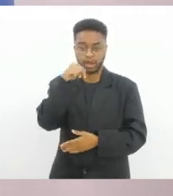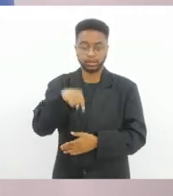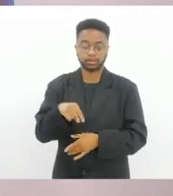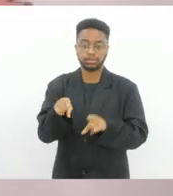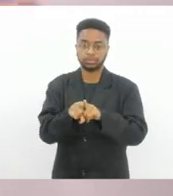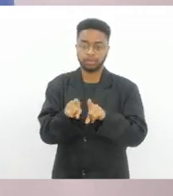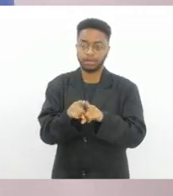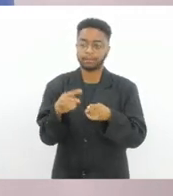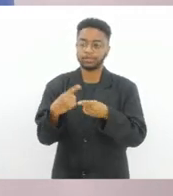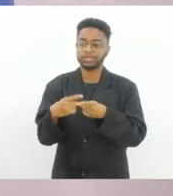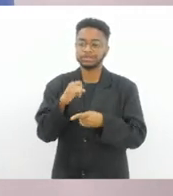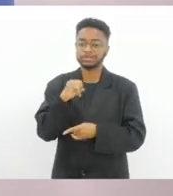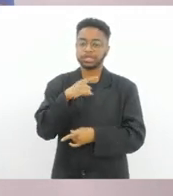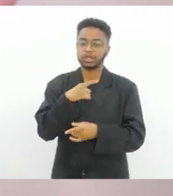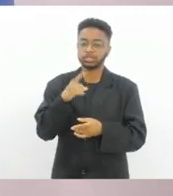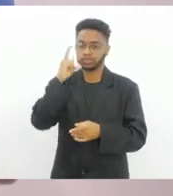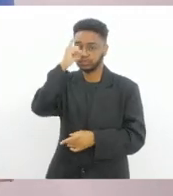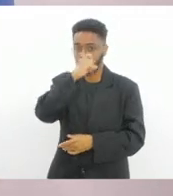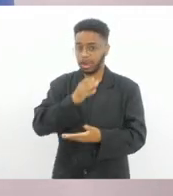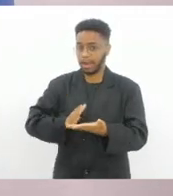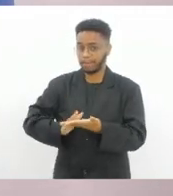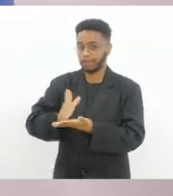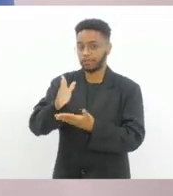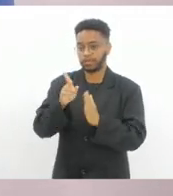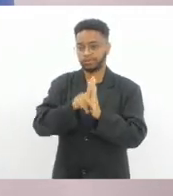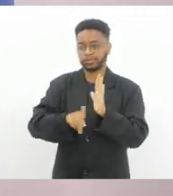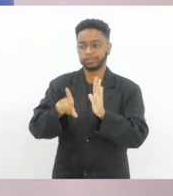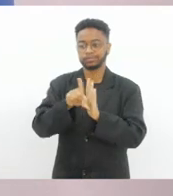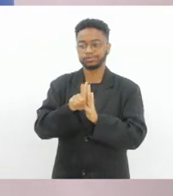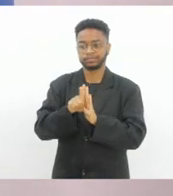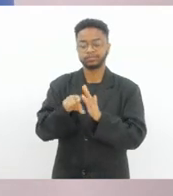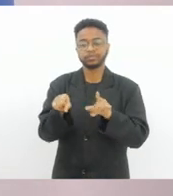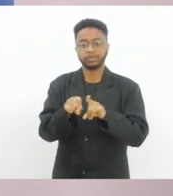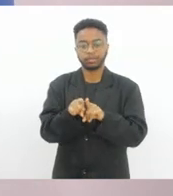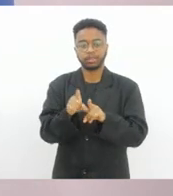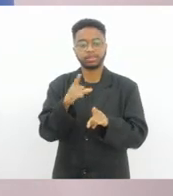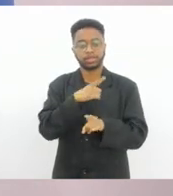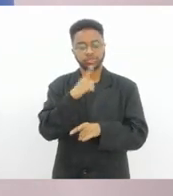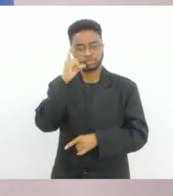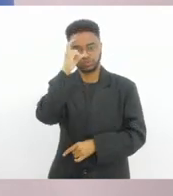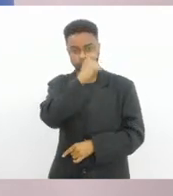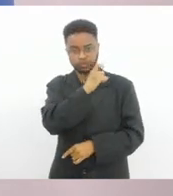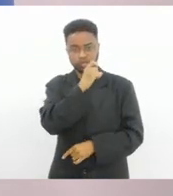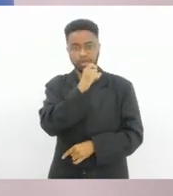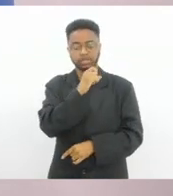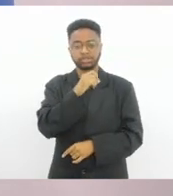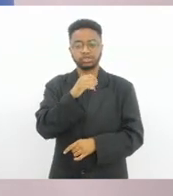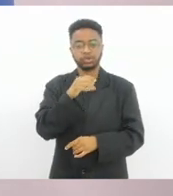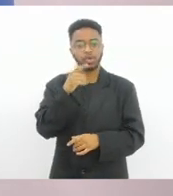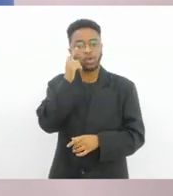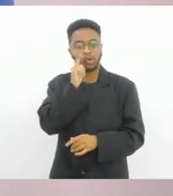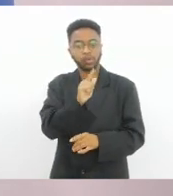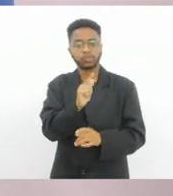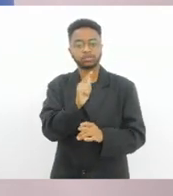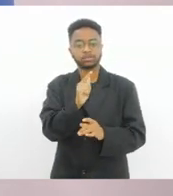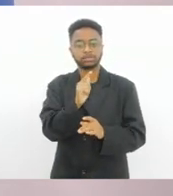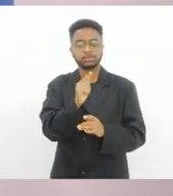Né? Se é uma dificuldade aprovar um projeto de lei, é uma outra dificuldade fazer com que essas leis sejam